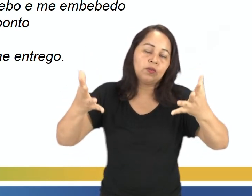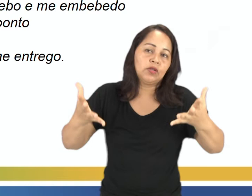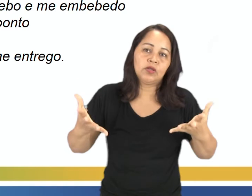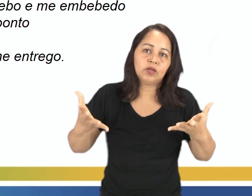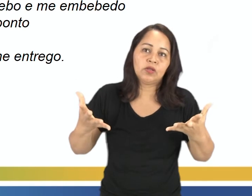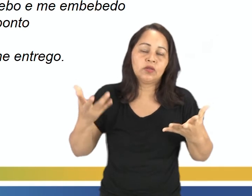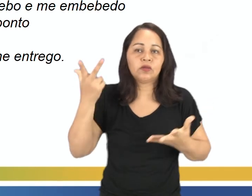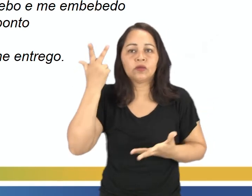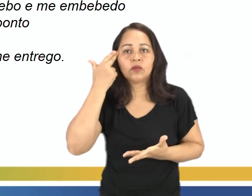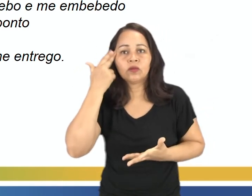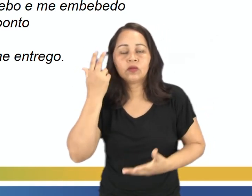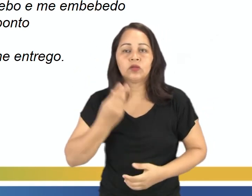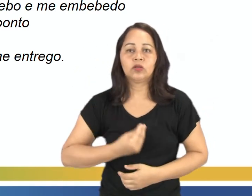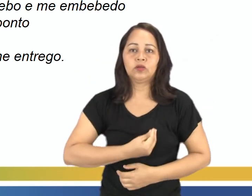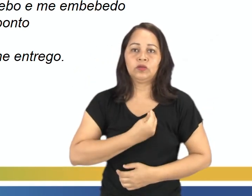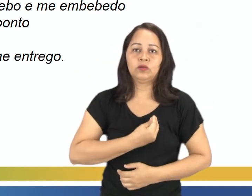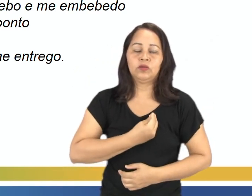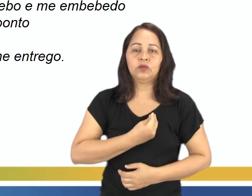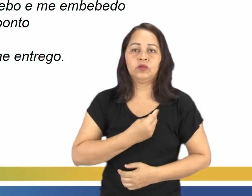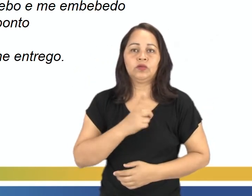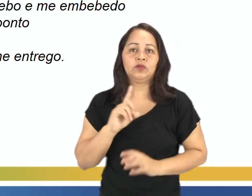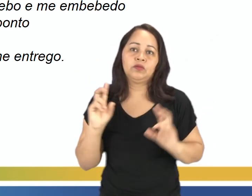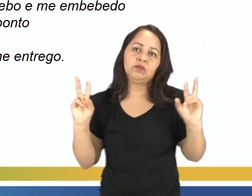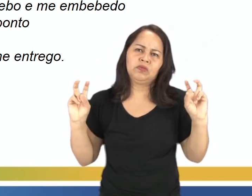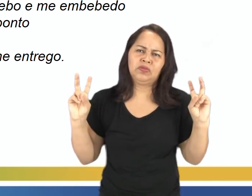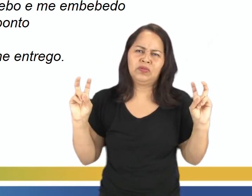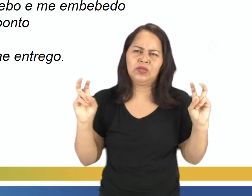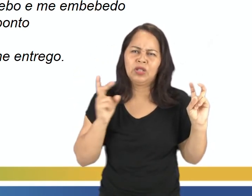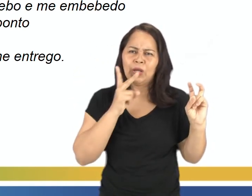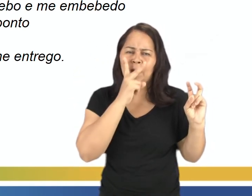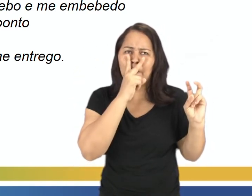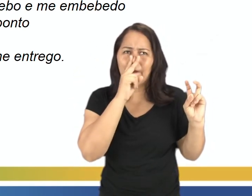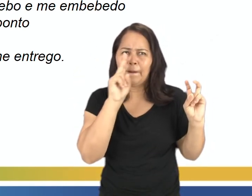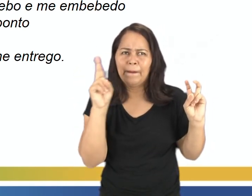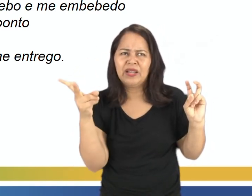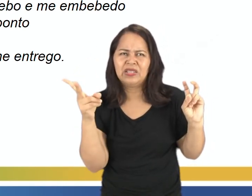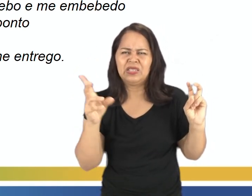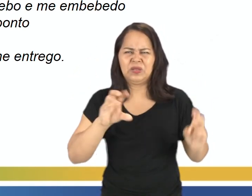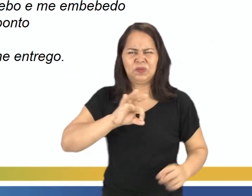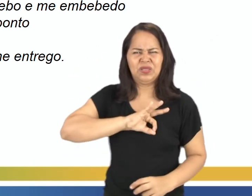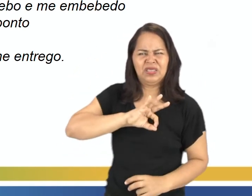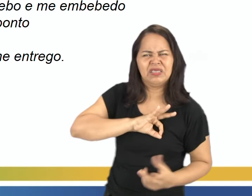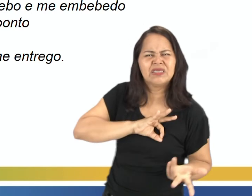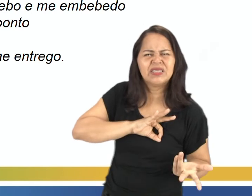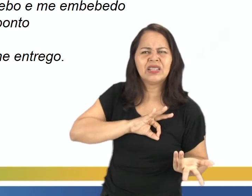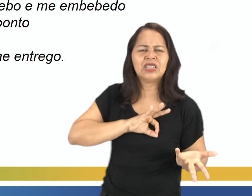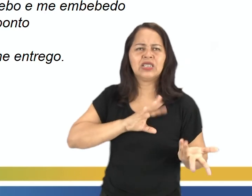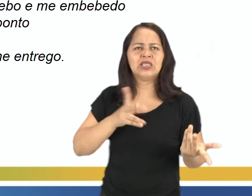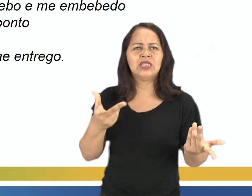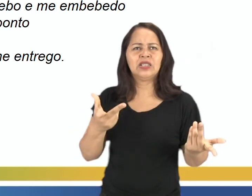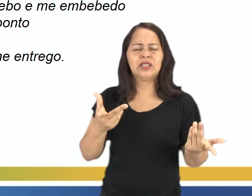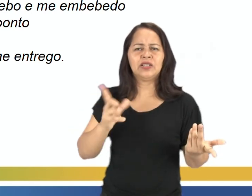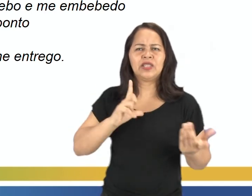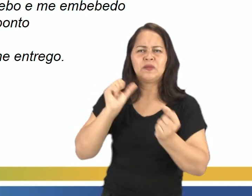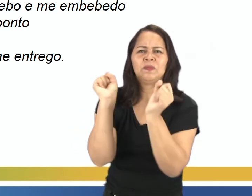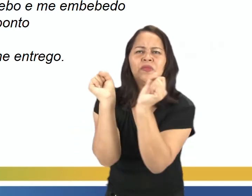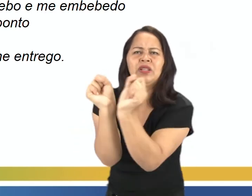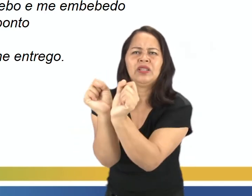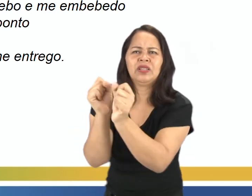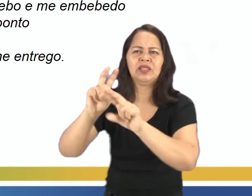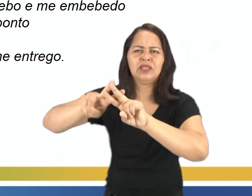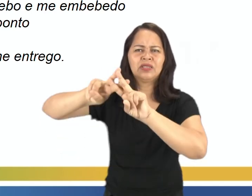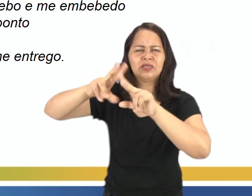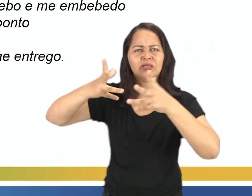coisas comuns do dia a dia, né? Comuns entre aspas, né? Porque nós temos ali uma ação policial, nós temos aqui presente nesse texto